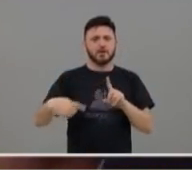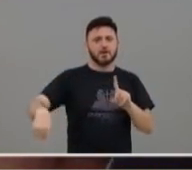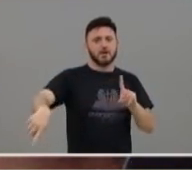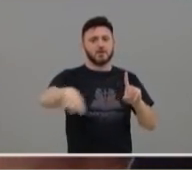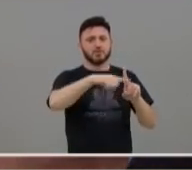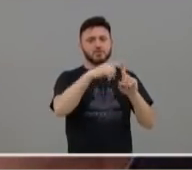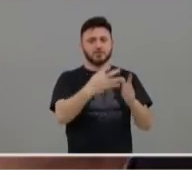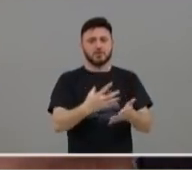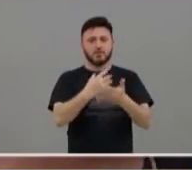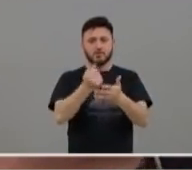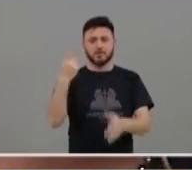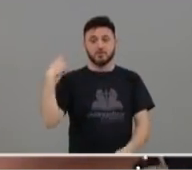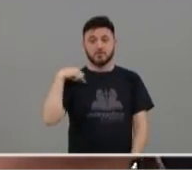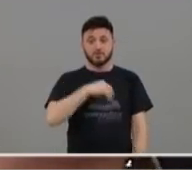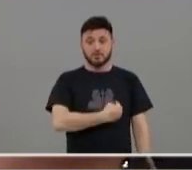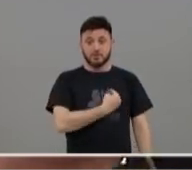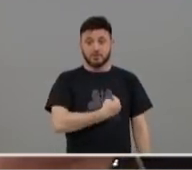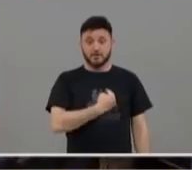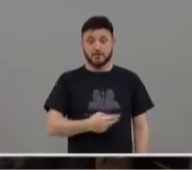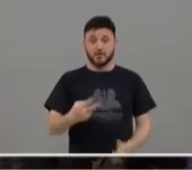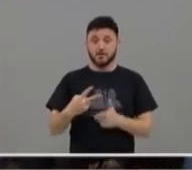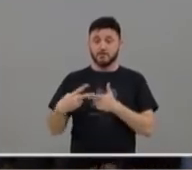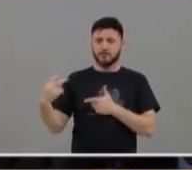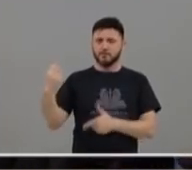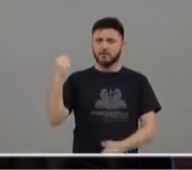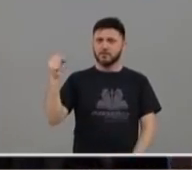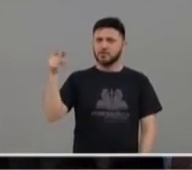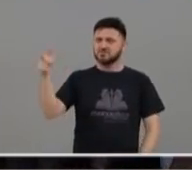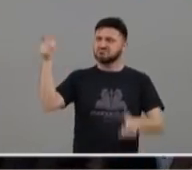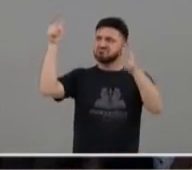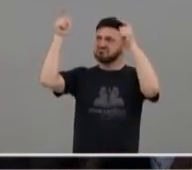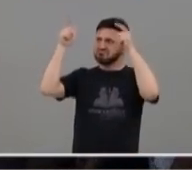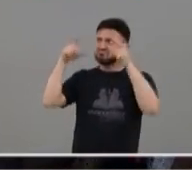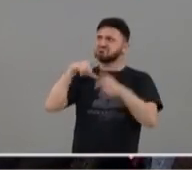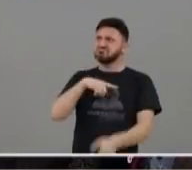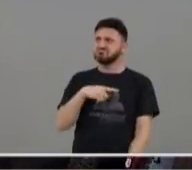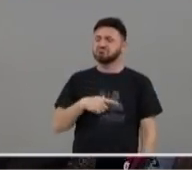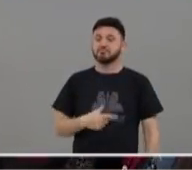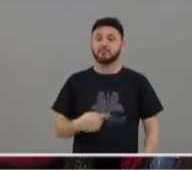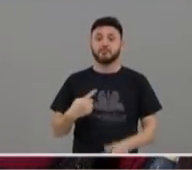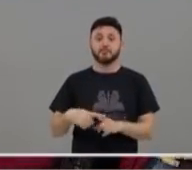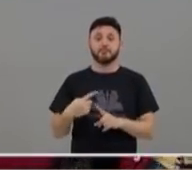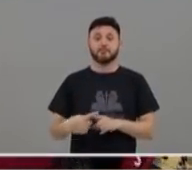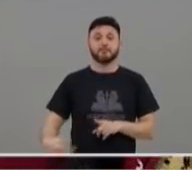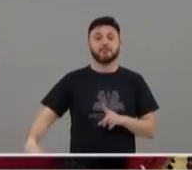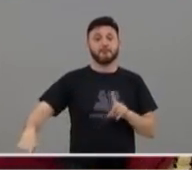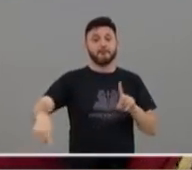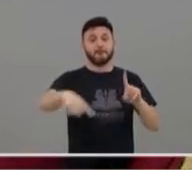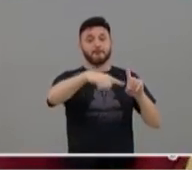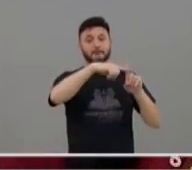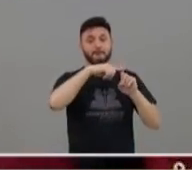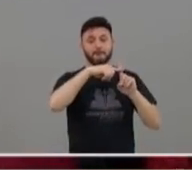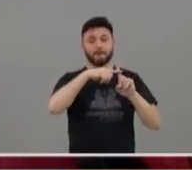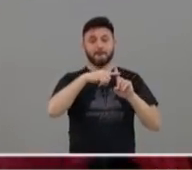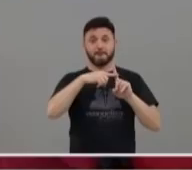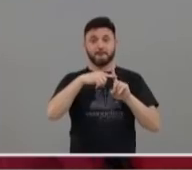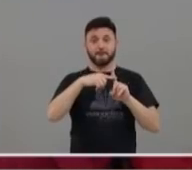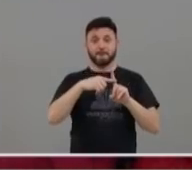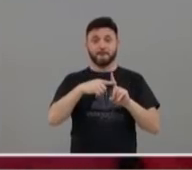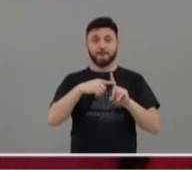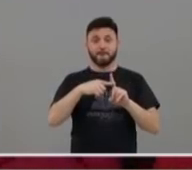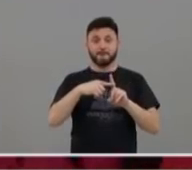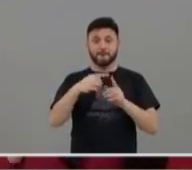salvarás. Vitória. Vitória. Tu reinarás. Tu reinarás. Ó cruz. Ó cruz. Tu